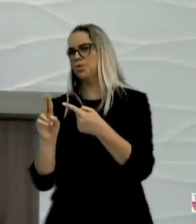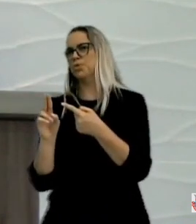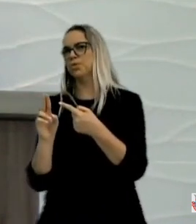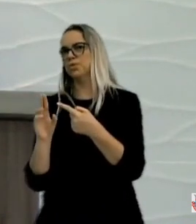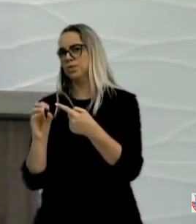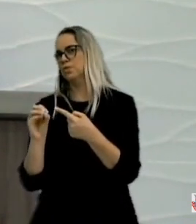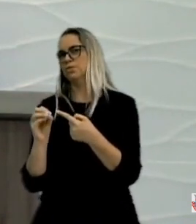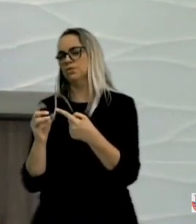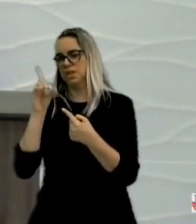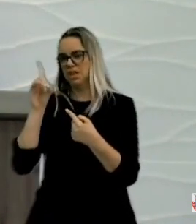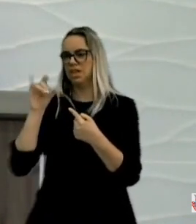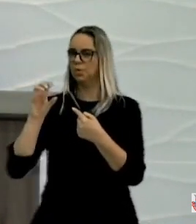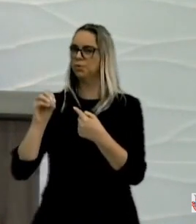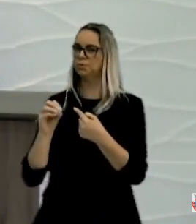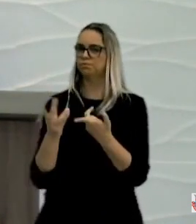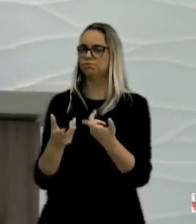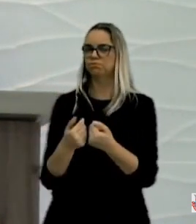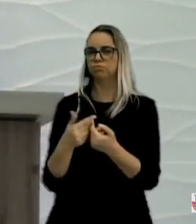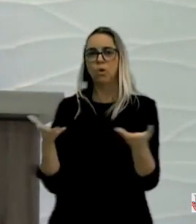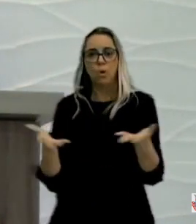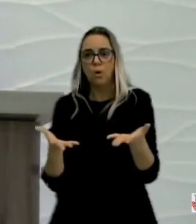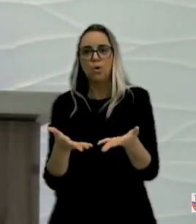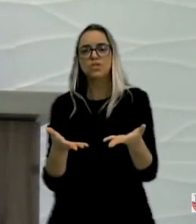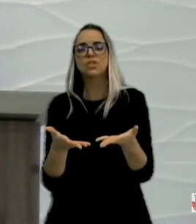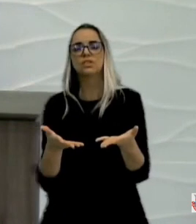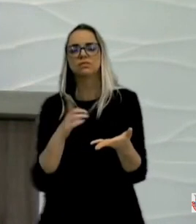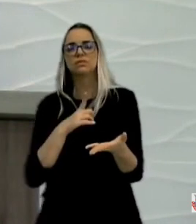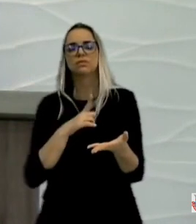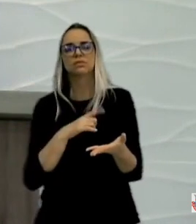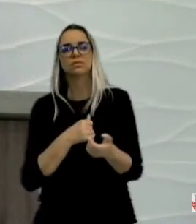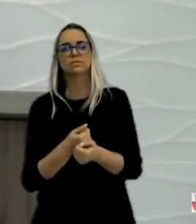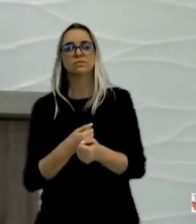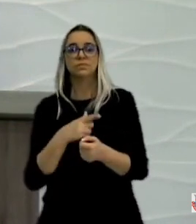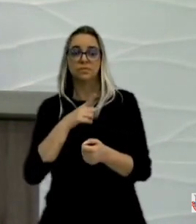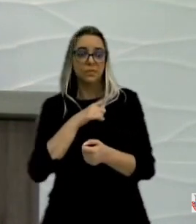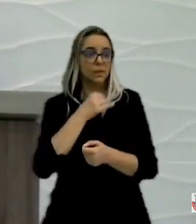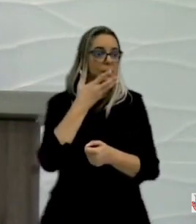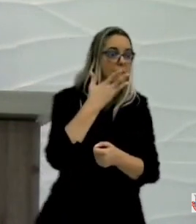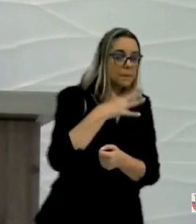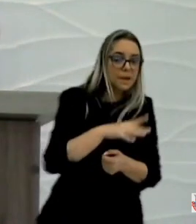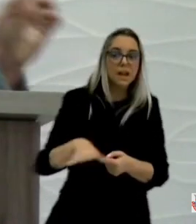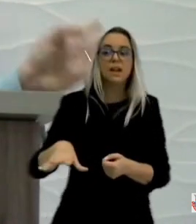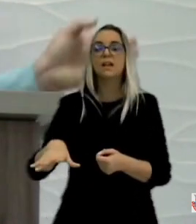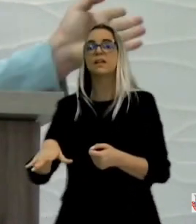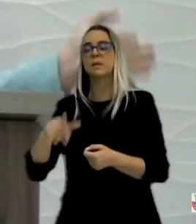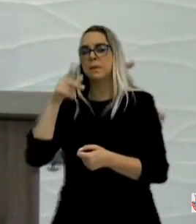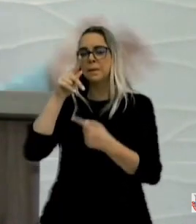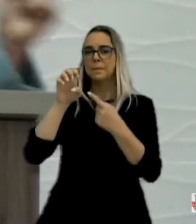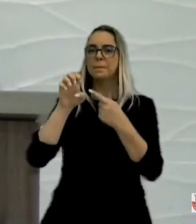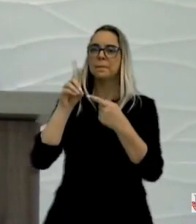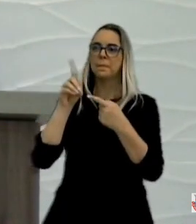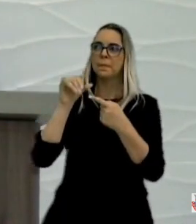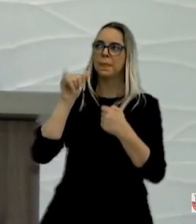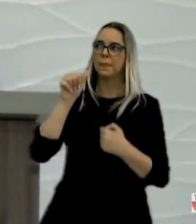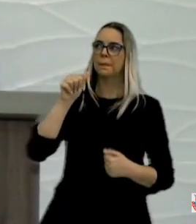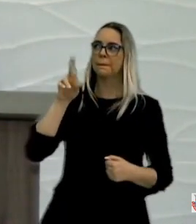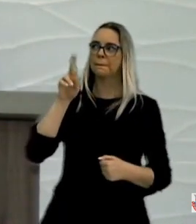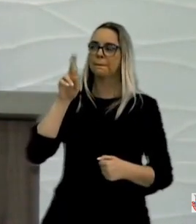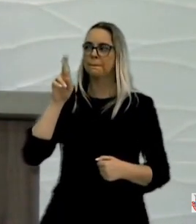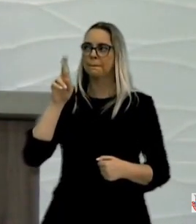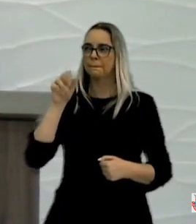tinha isso. Temos um pediatra atendendo as crianças do nosso município, inclusive amanhã é dia de